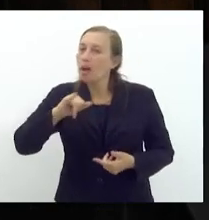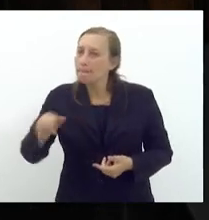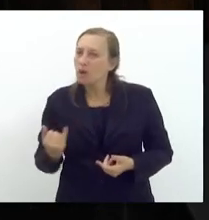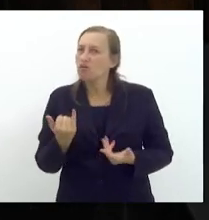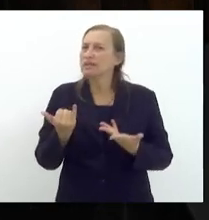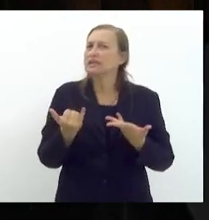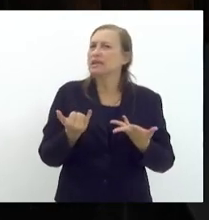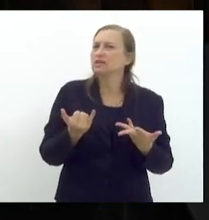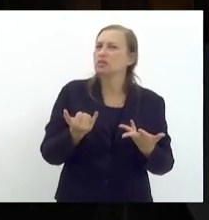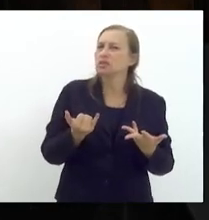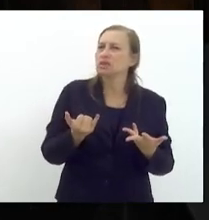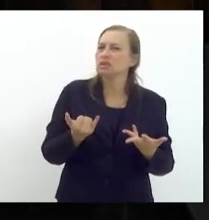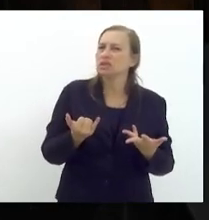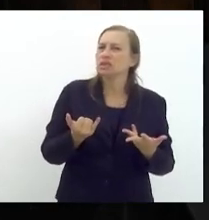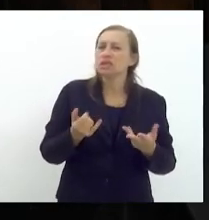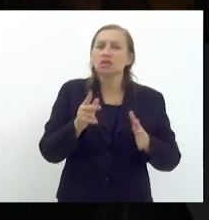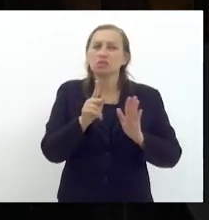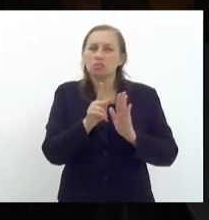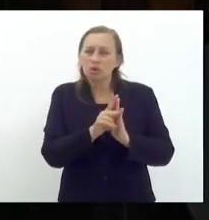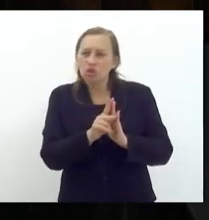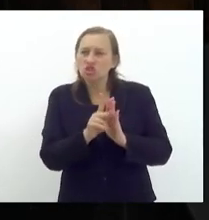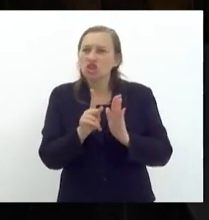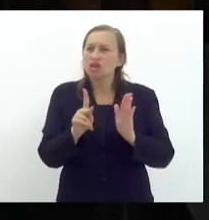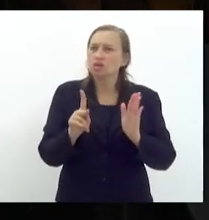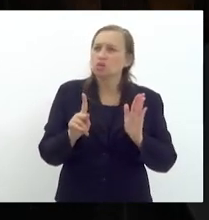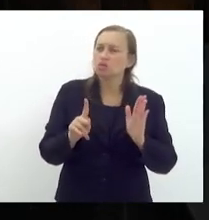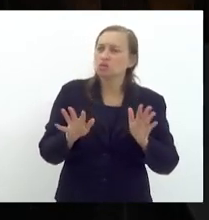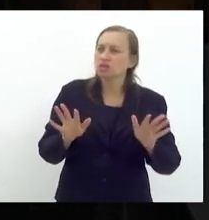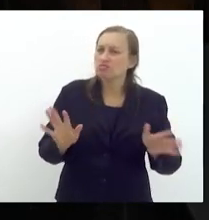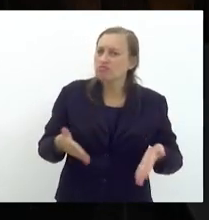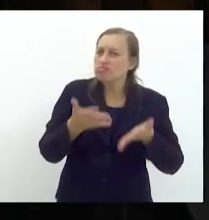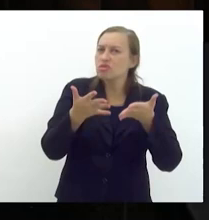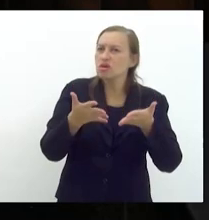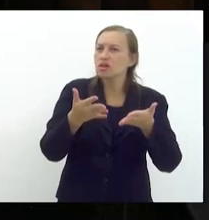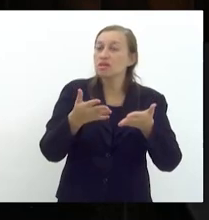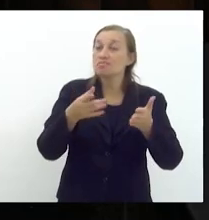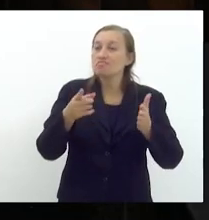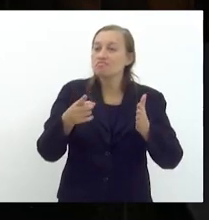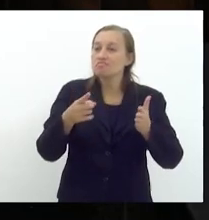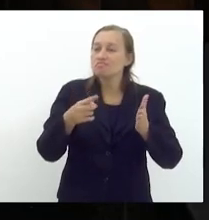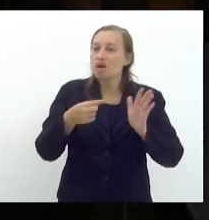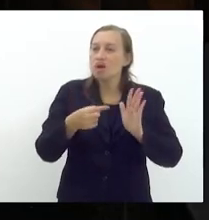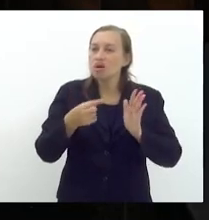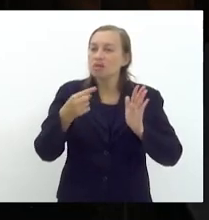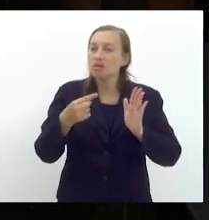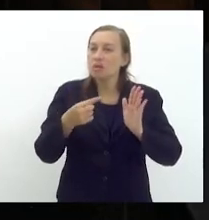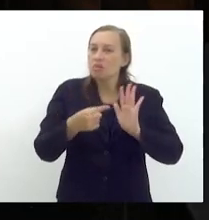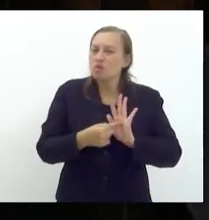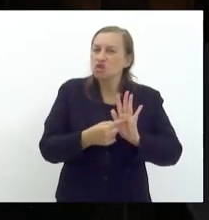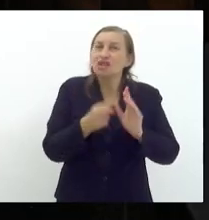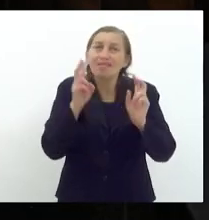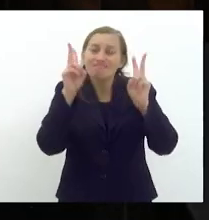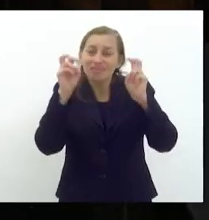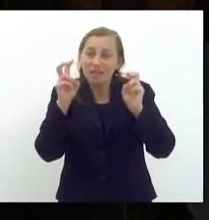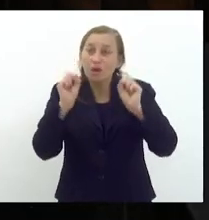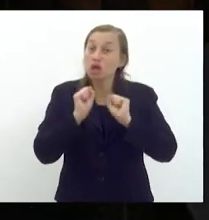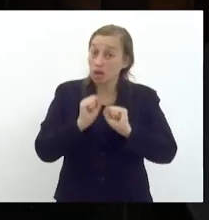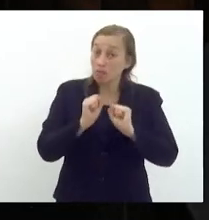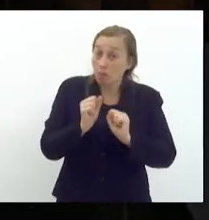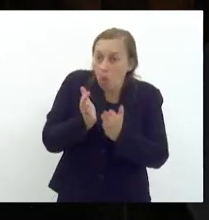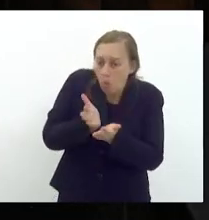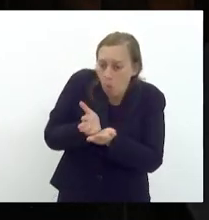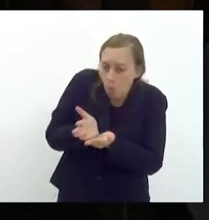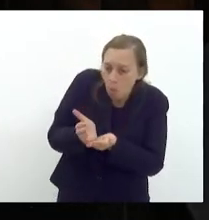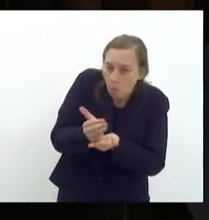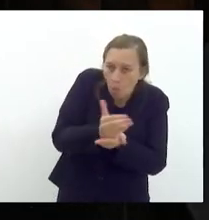esses projetos de incentivo para marcar exatamente temas que podem aumentar a